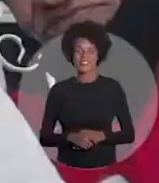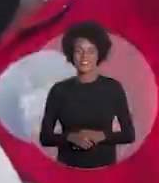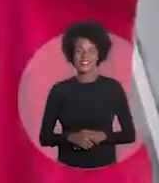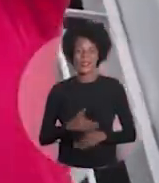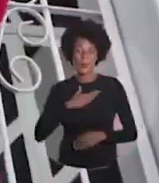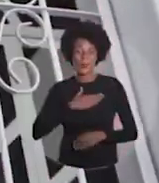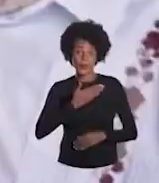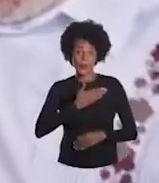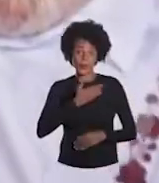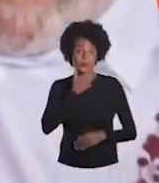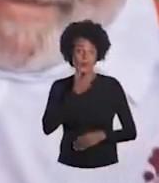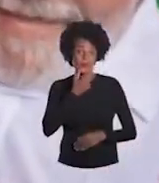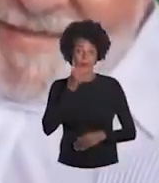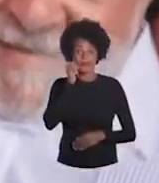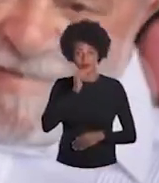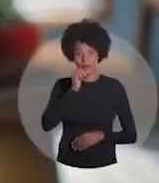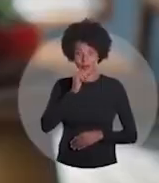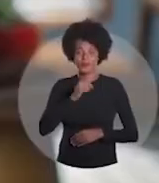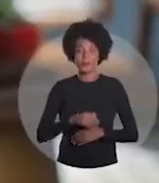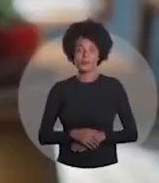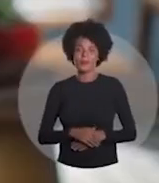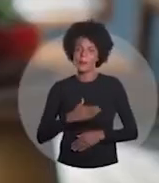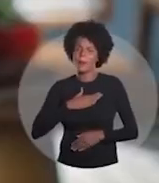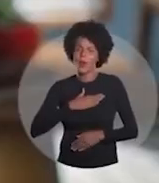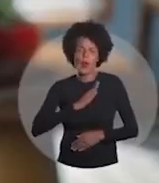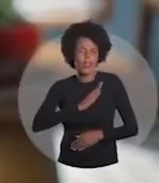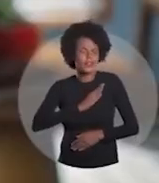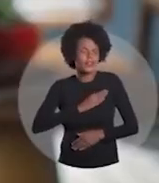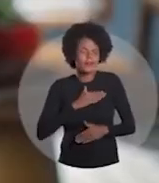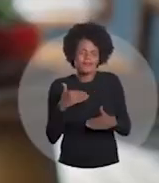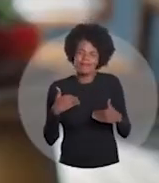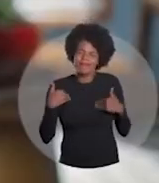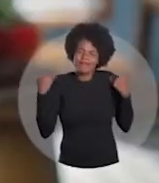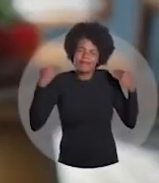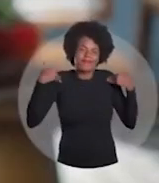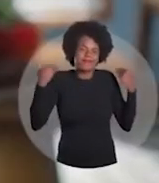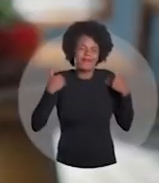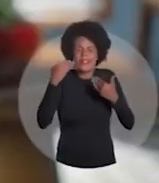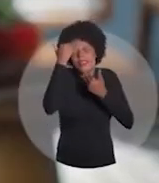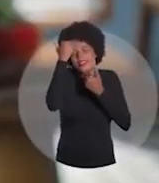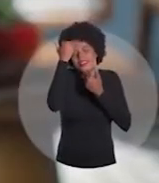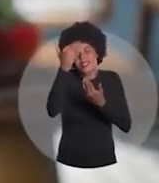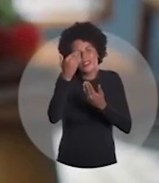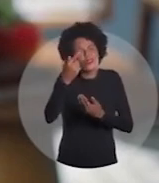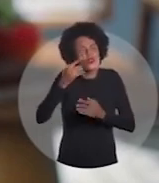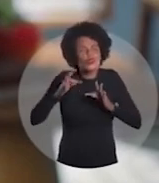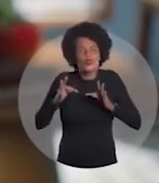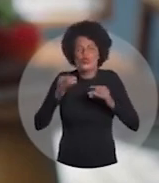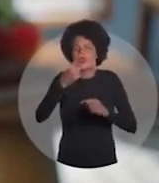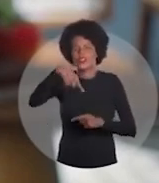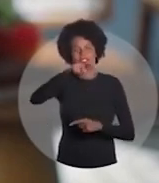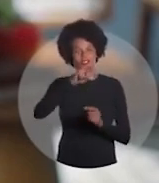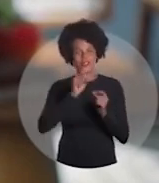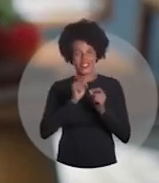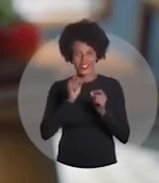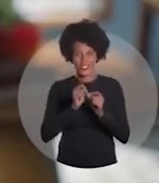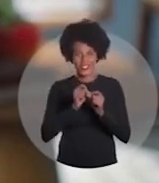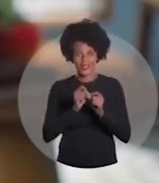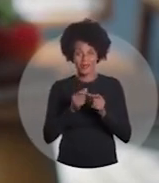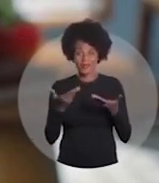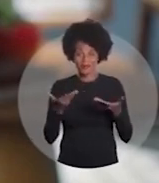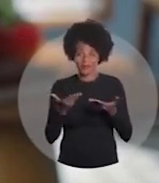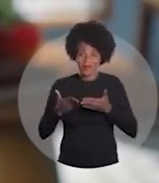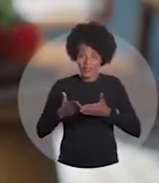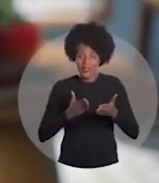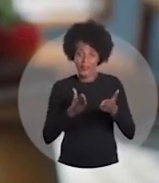Meus amigos e minhas amigas, meu coração está cheio de alegria e gratidão por tudo que vocês fizeram nessa